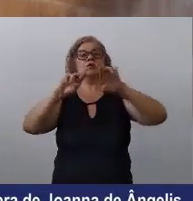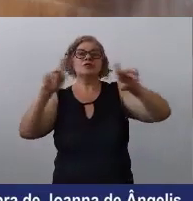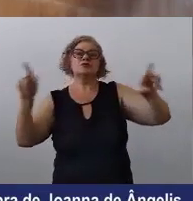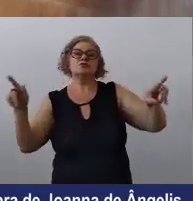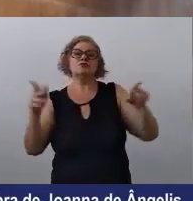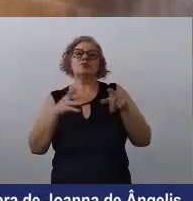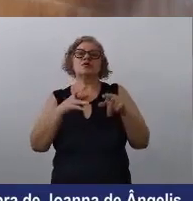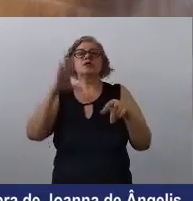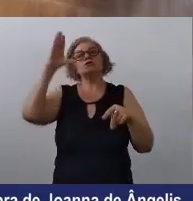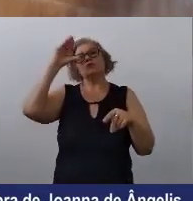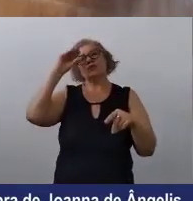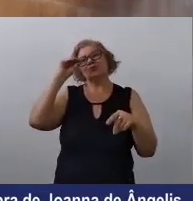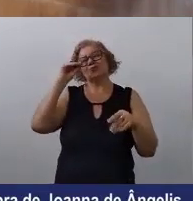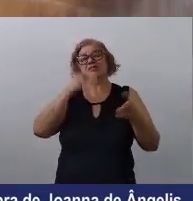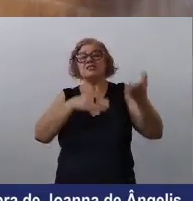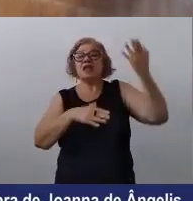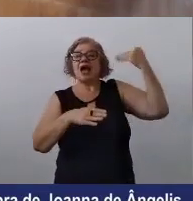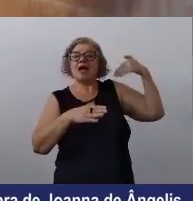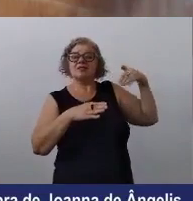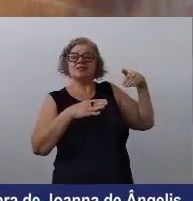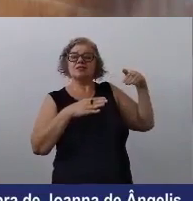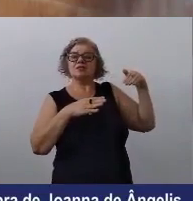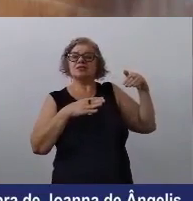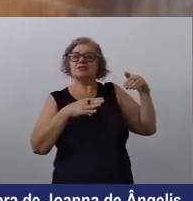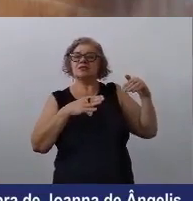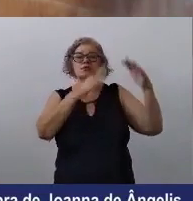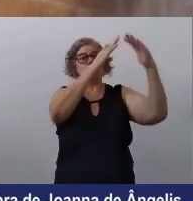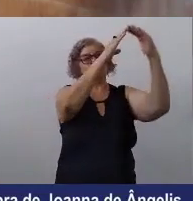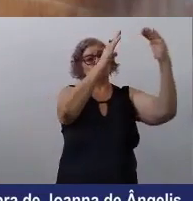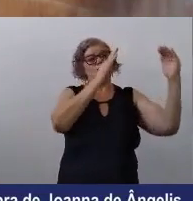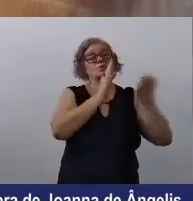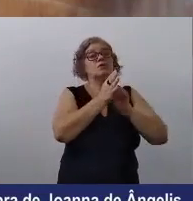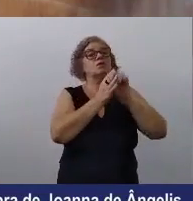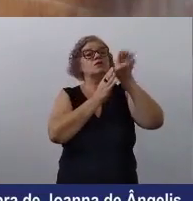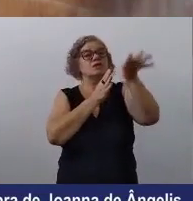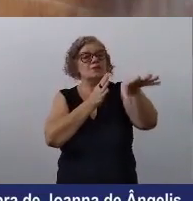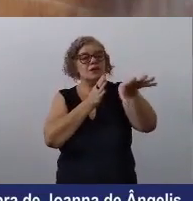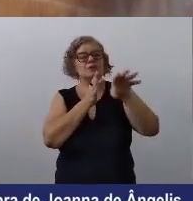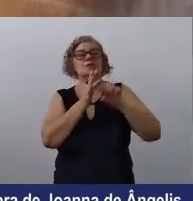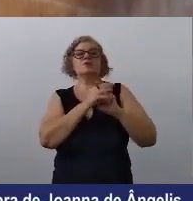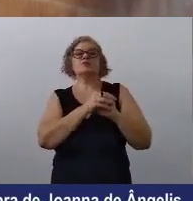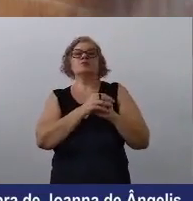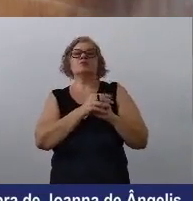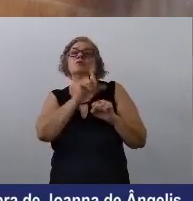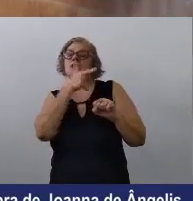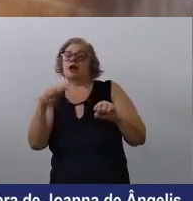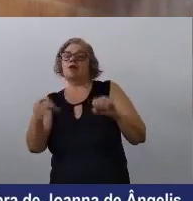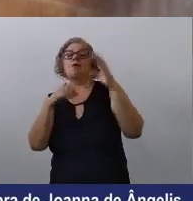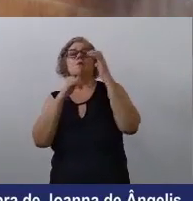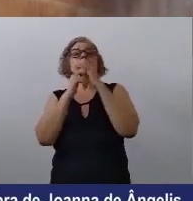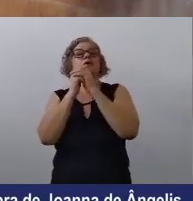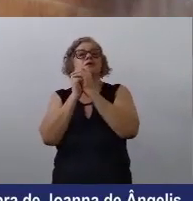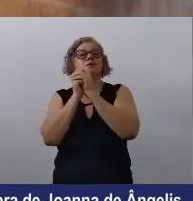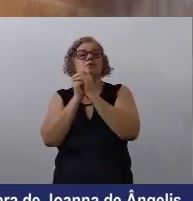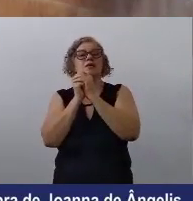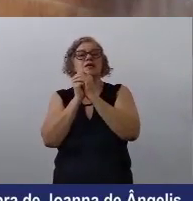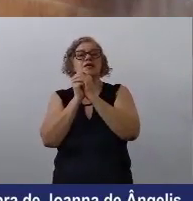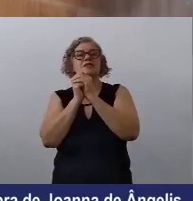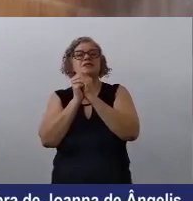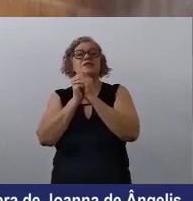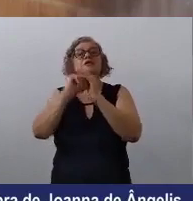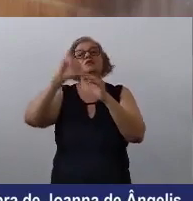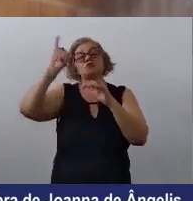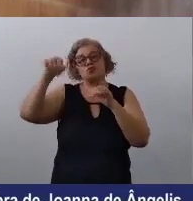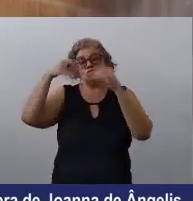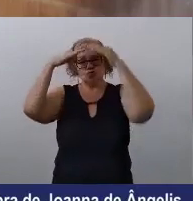numa noite, antes de iniciar os nossos trabalhos mediúnicos, no momento da prece, Joana formou na minha